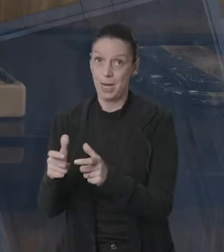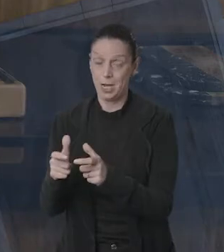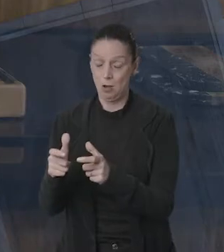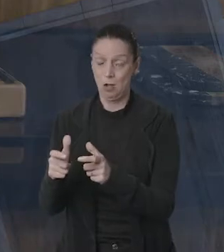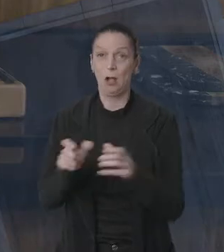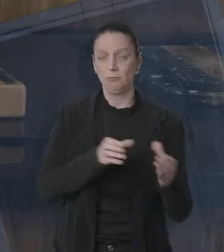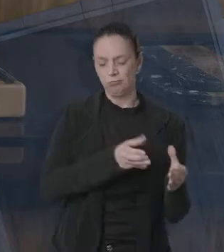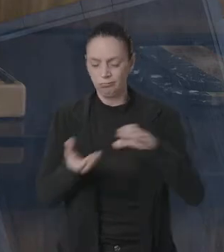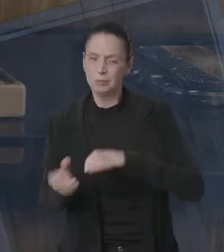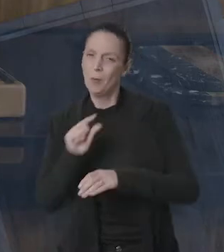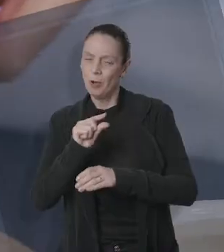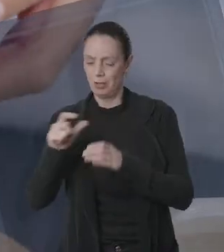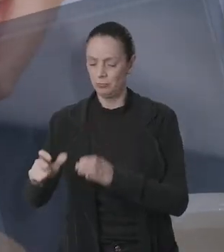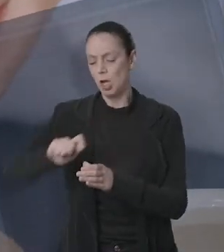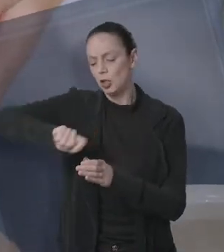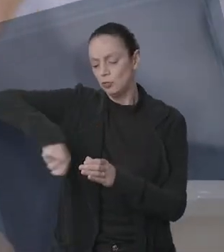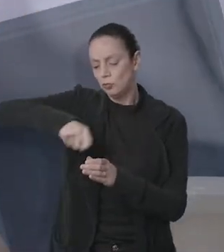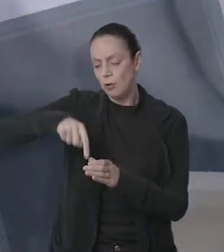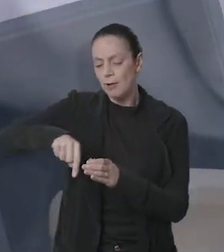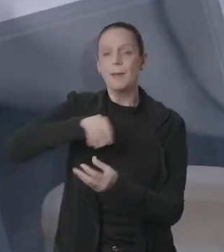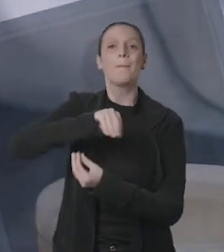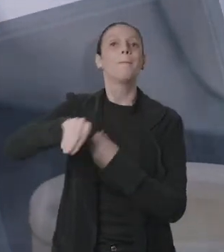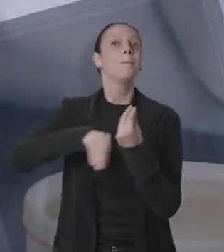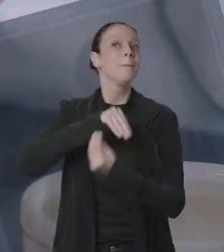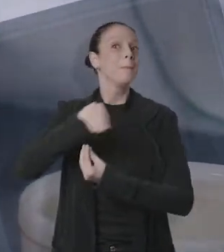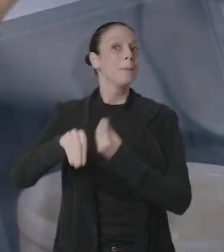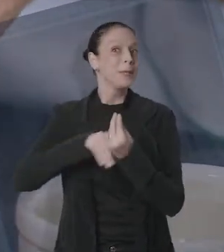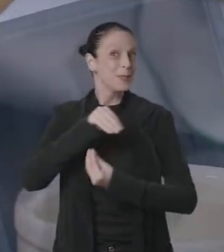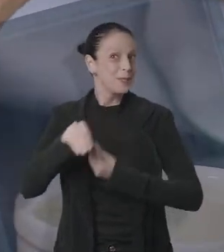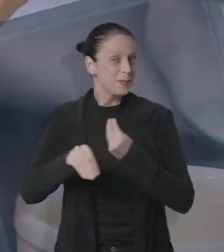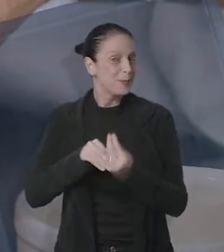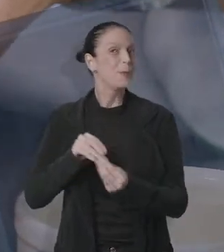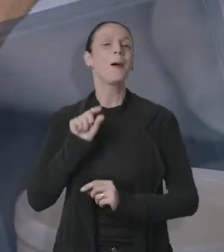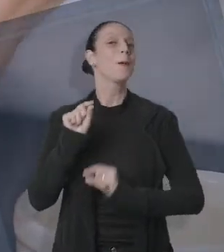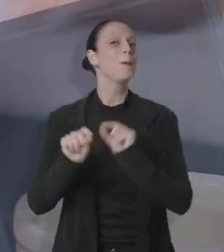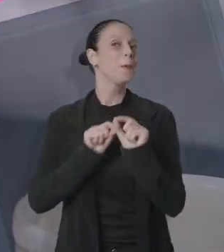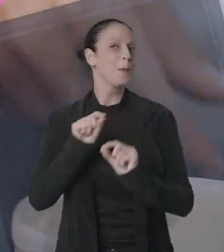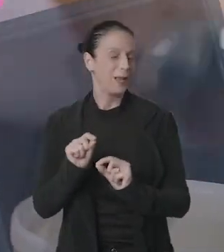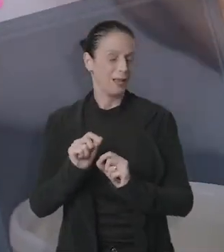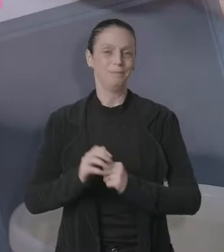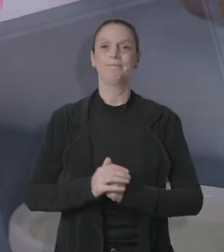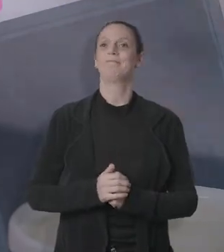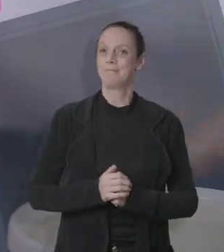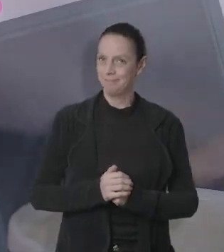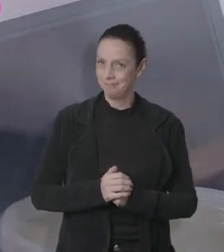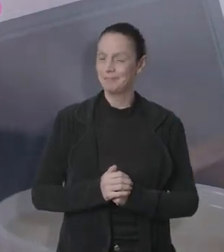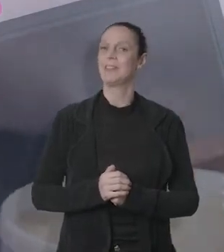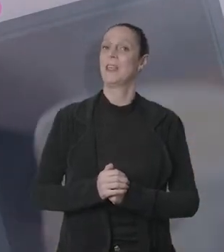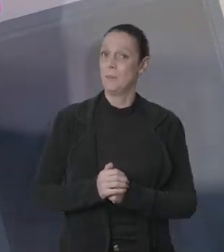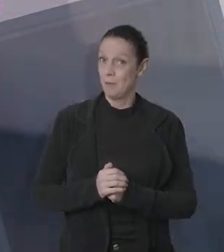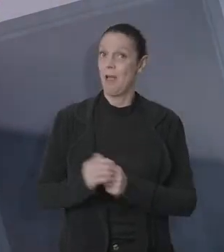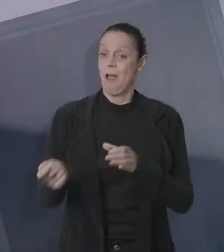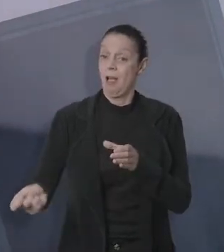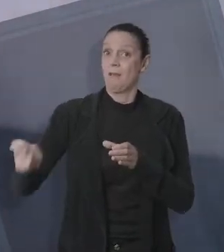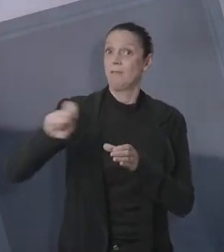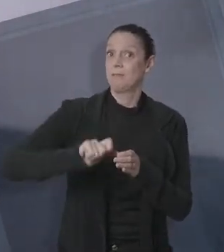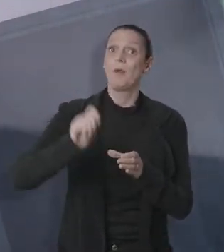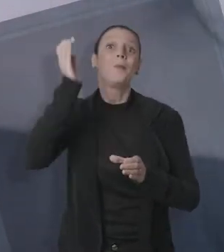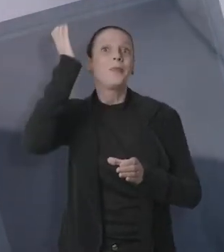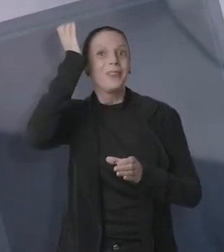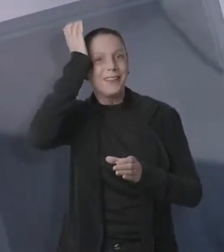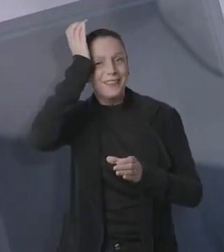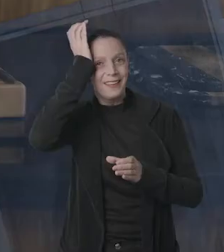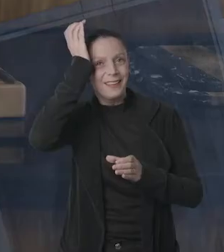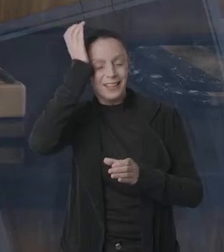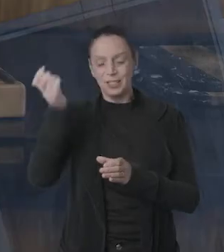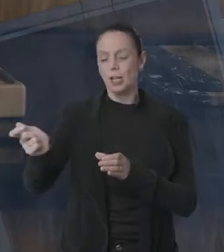recipiente menor, para a gente ir texturizando esse chantilly aos poucos. Texturizando, a gente vai usar o leite